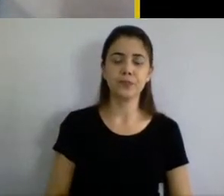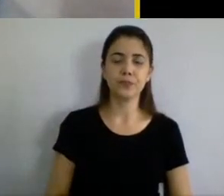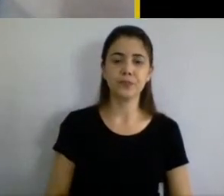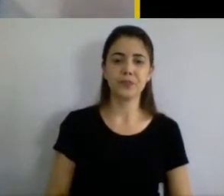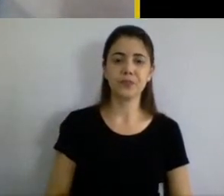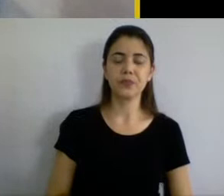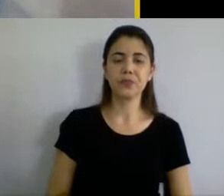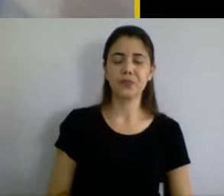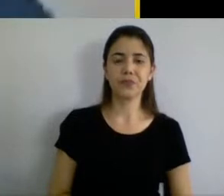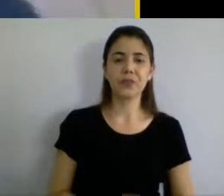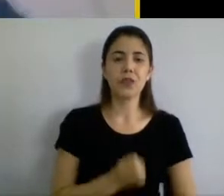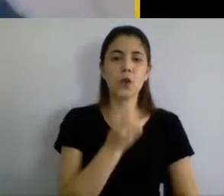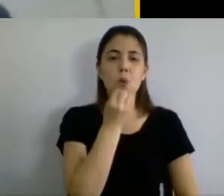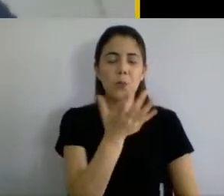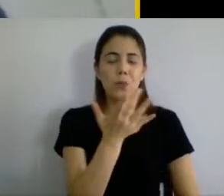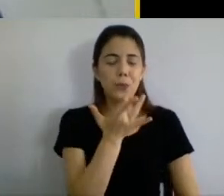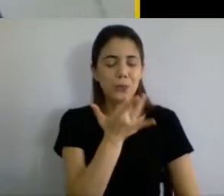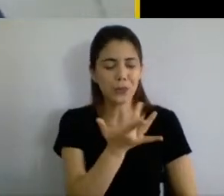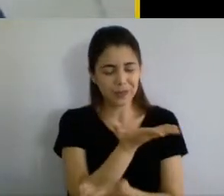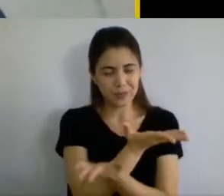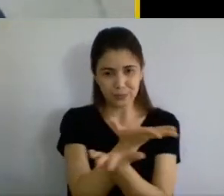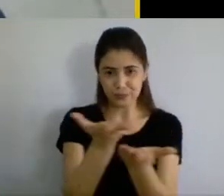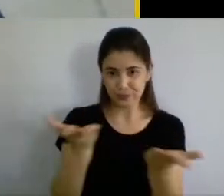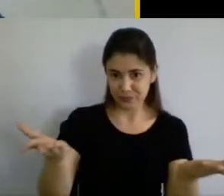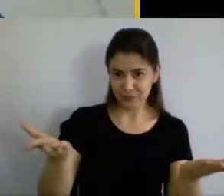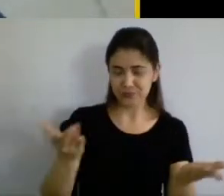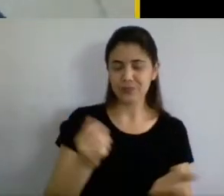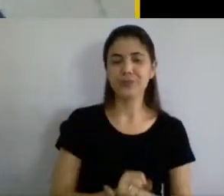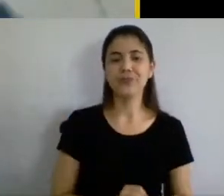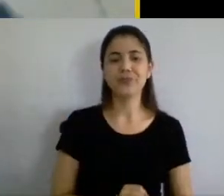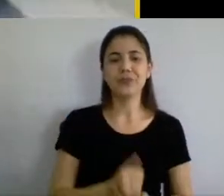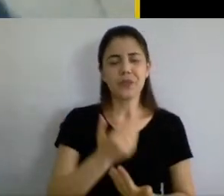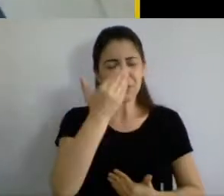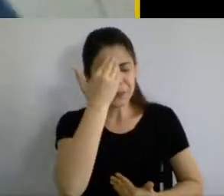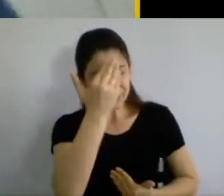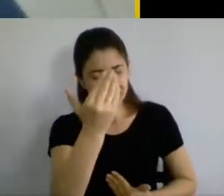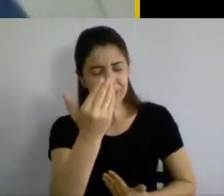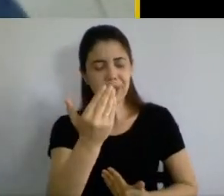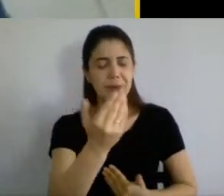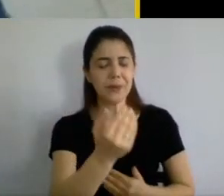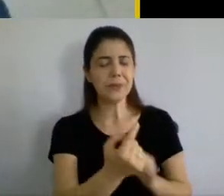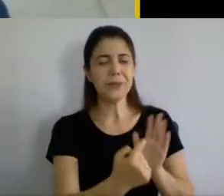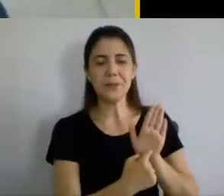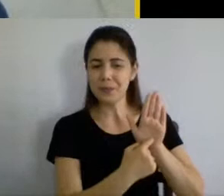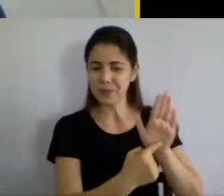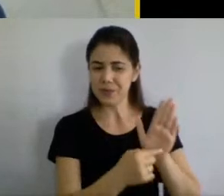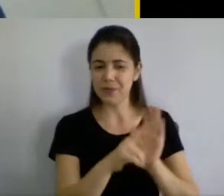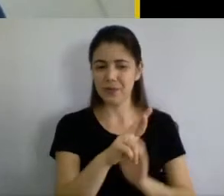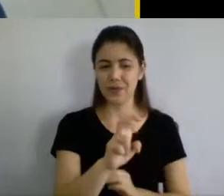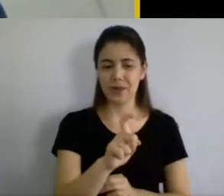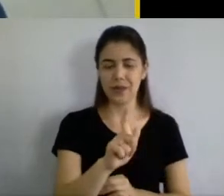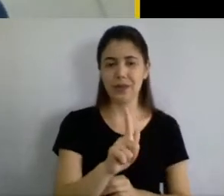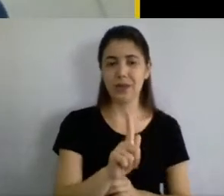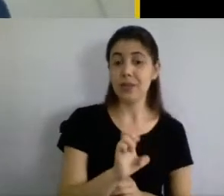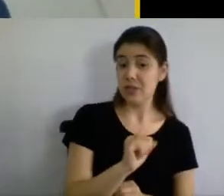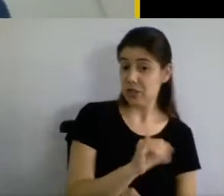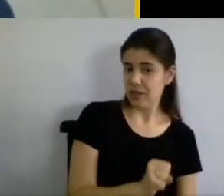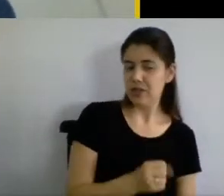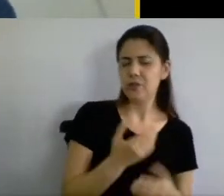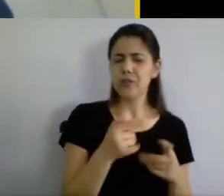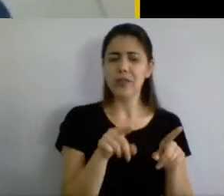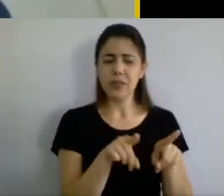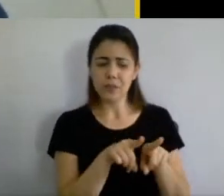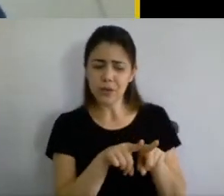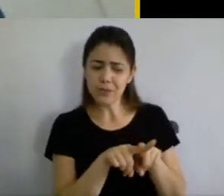Boa tarde a todos e todos. Eu agradeço, Regis, a apresentação e começo, né, agradecendo a comissão